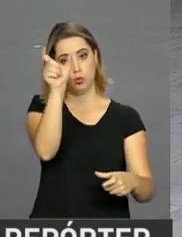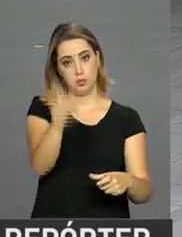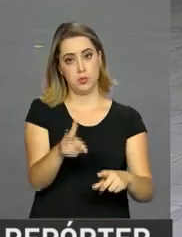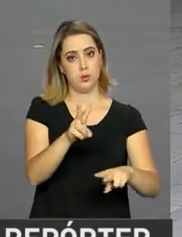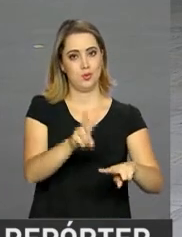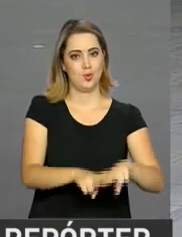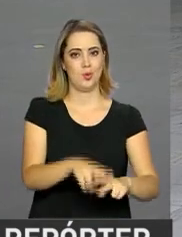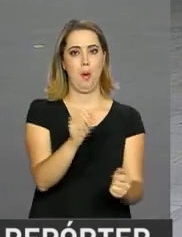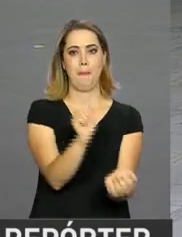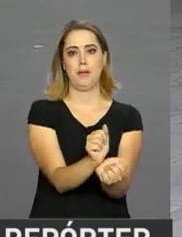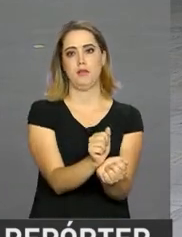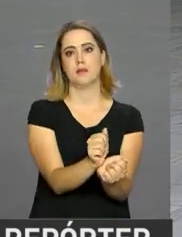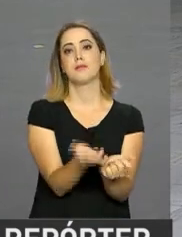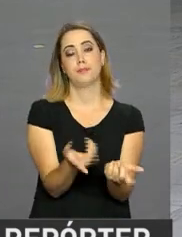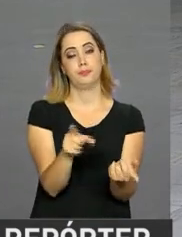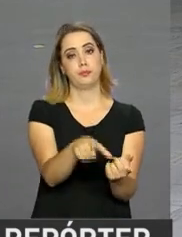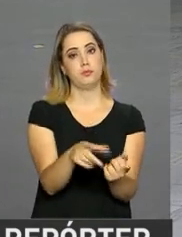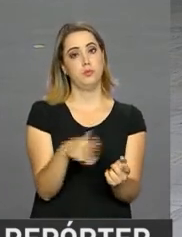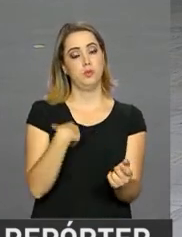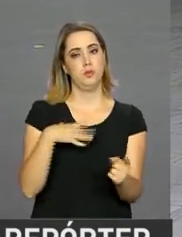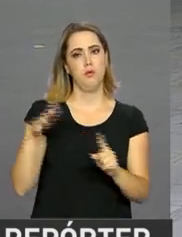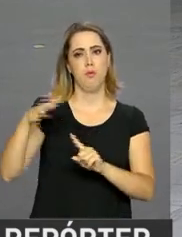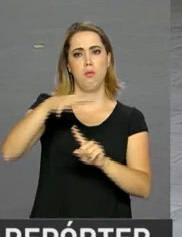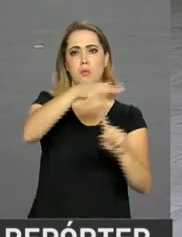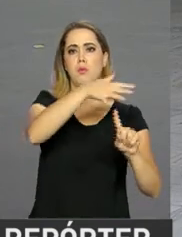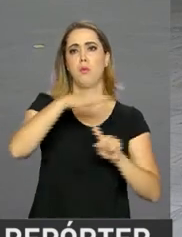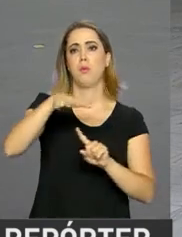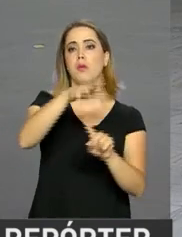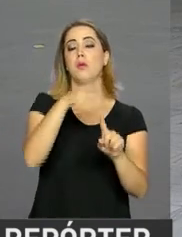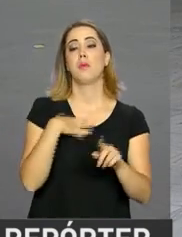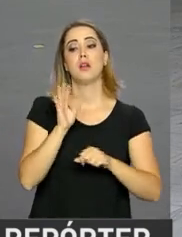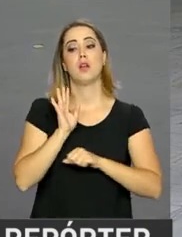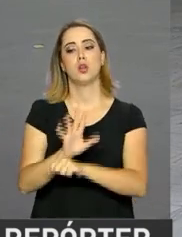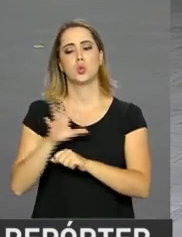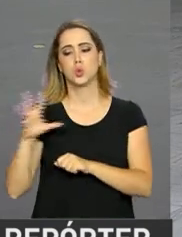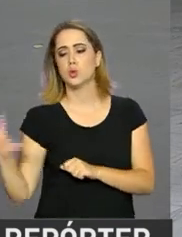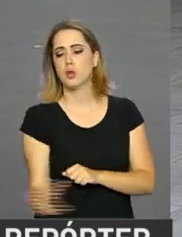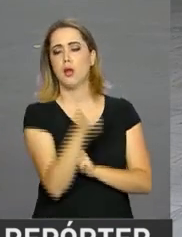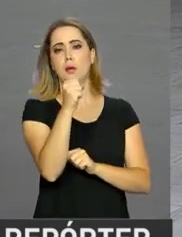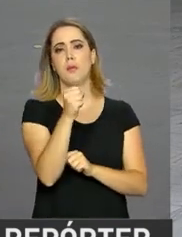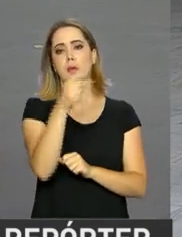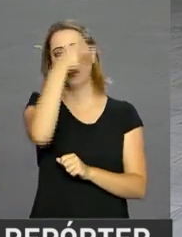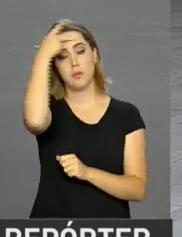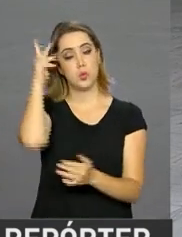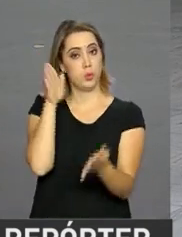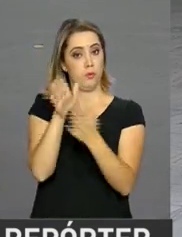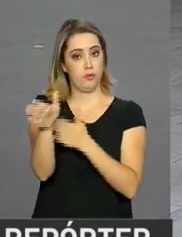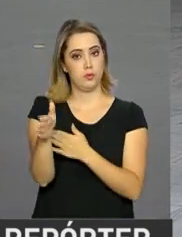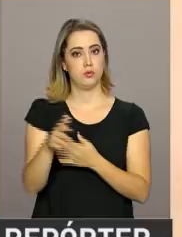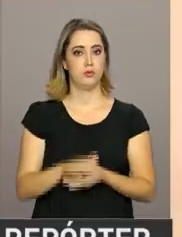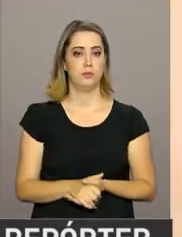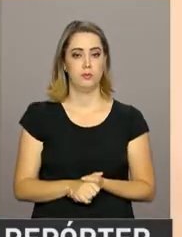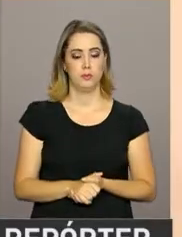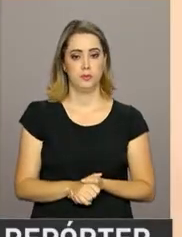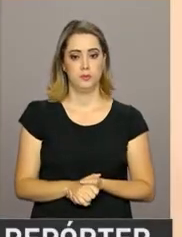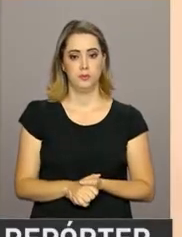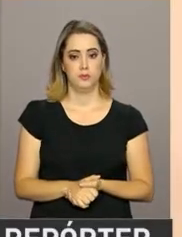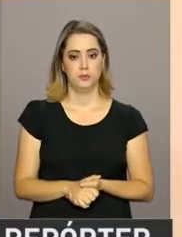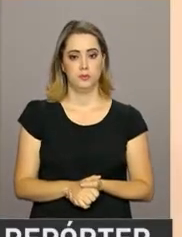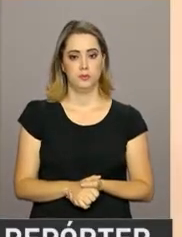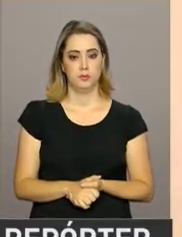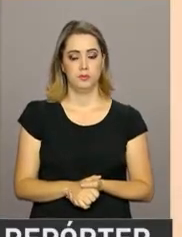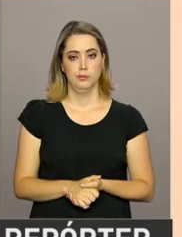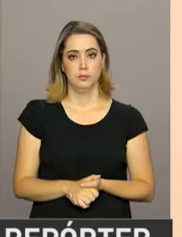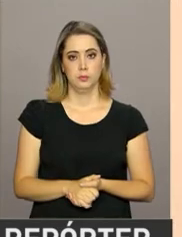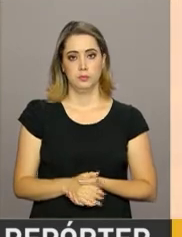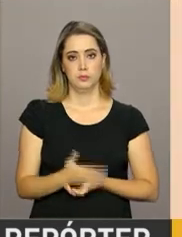helicóptero para ajudar na recaptura de fugitivos vamos ouvir um trecho da entrevista do ministro a força